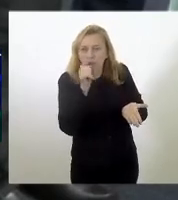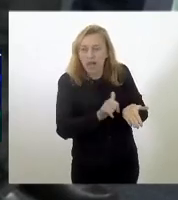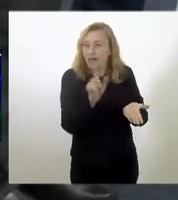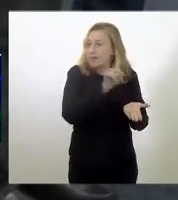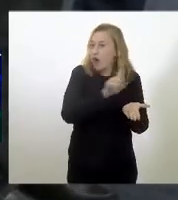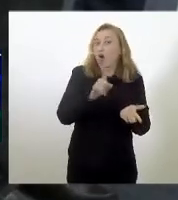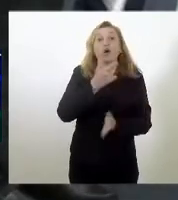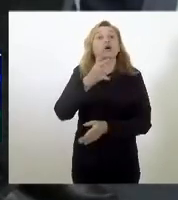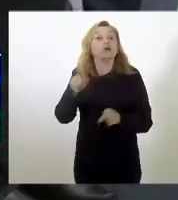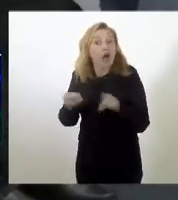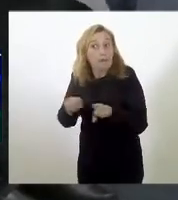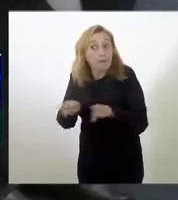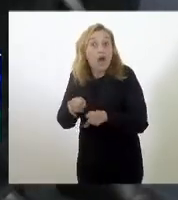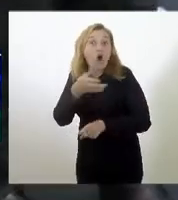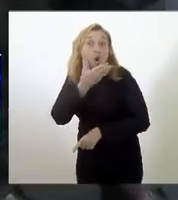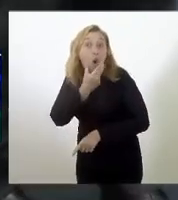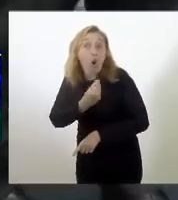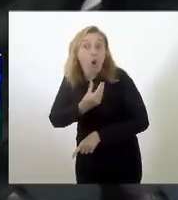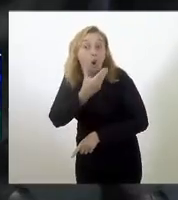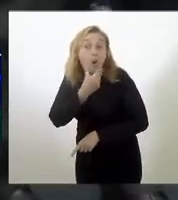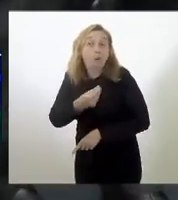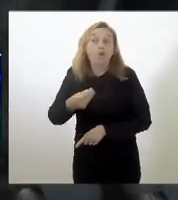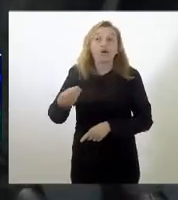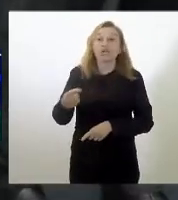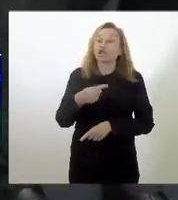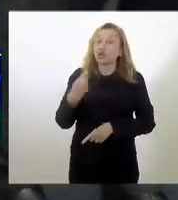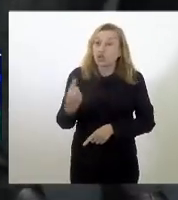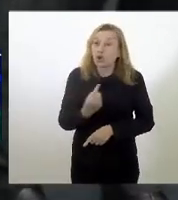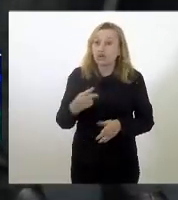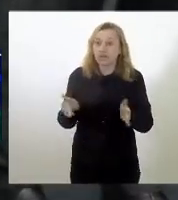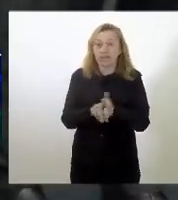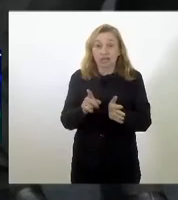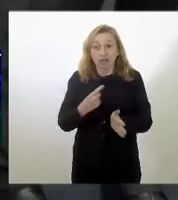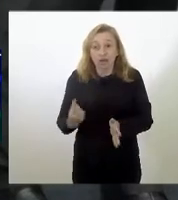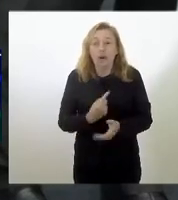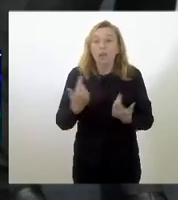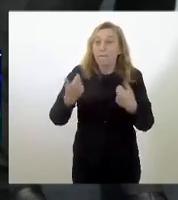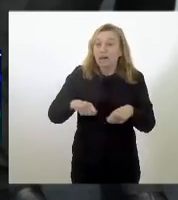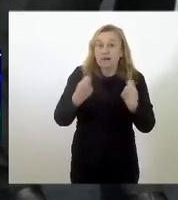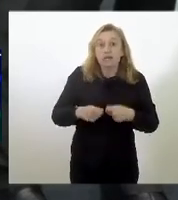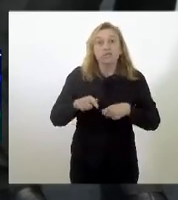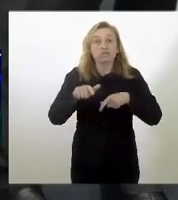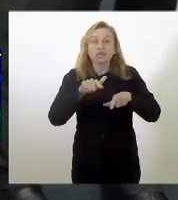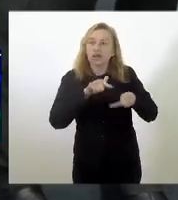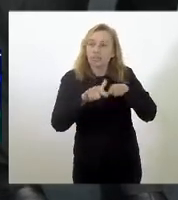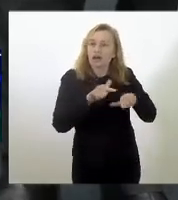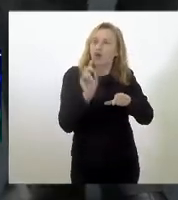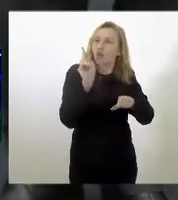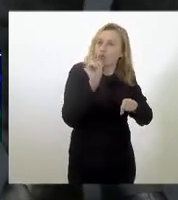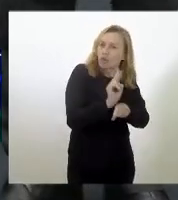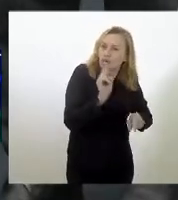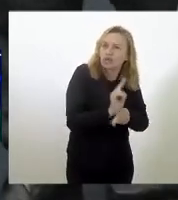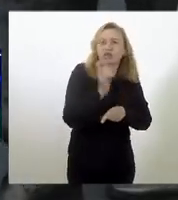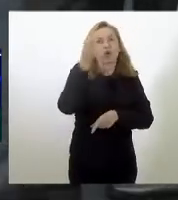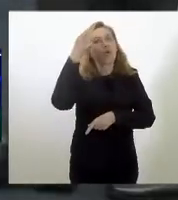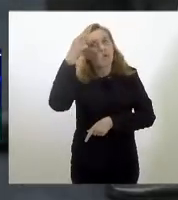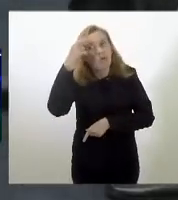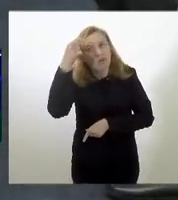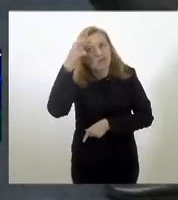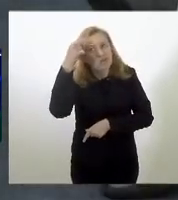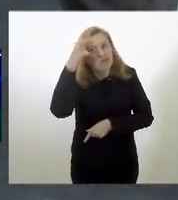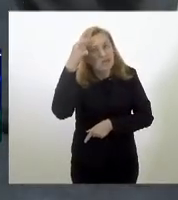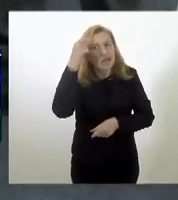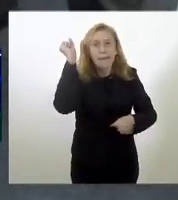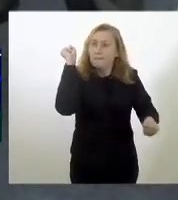também dos homens, é uma pauta nossa. Precisamos trabalhar com a prevenção, com a conscientização e dar